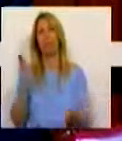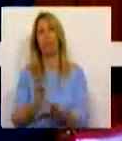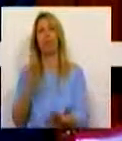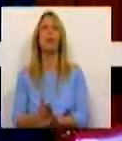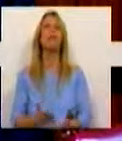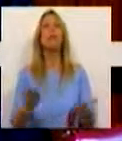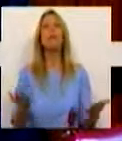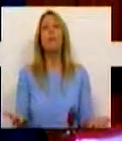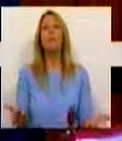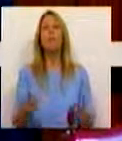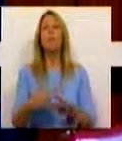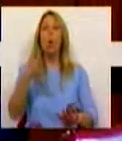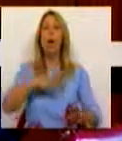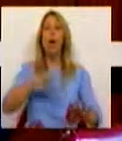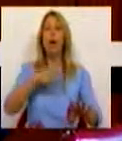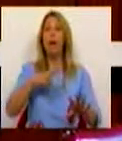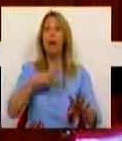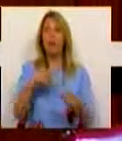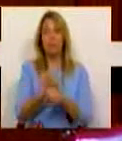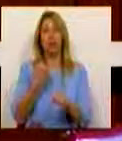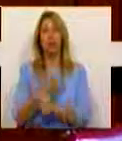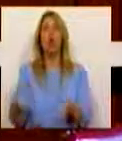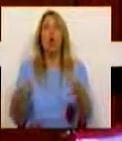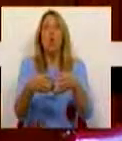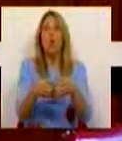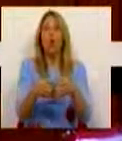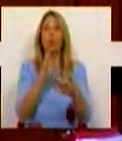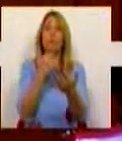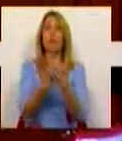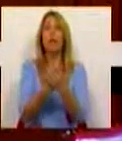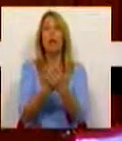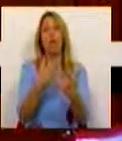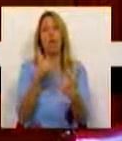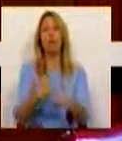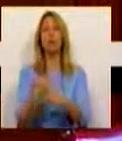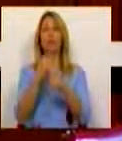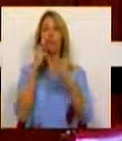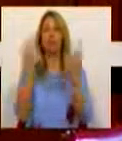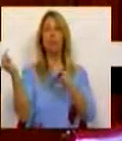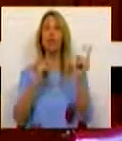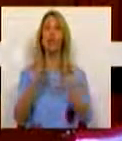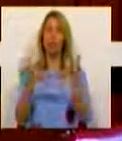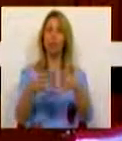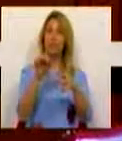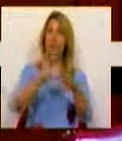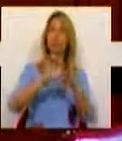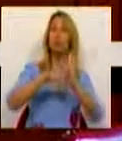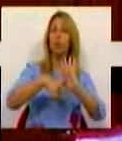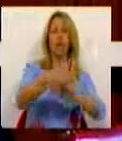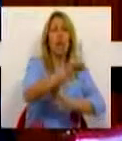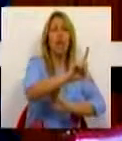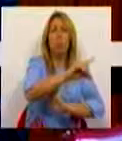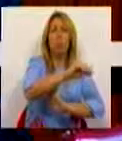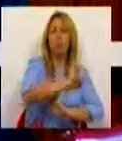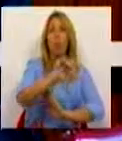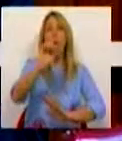continuar a trabalhar em conjunto por um bom serviço público de transportes coletivos. E que este projeto, seja em Lisboa, seja na